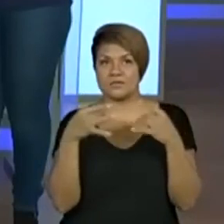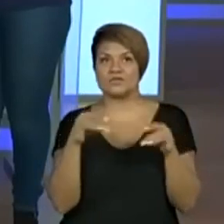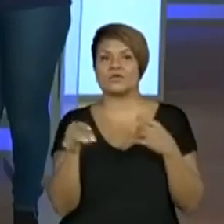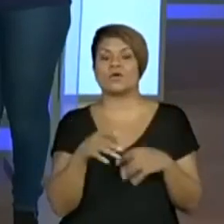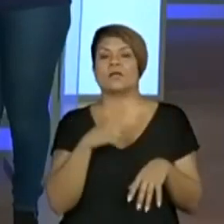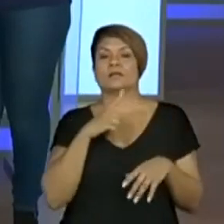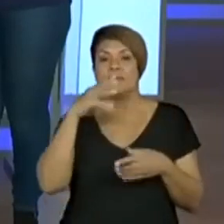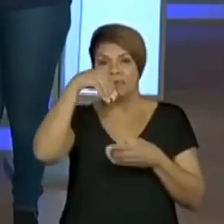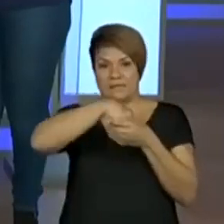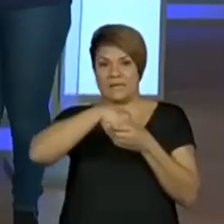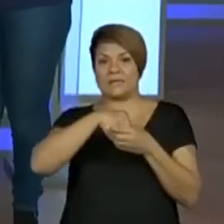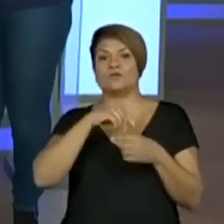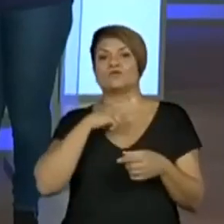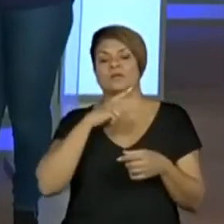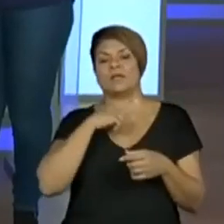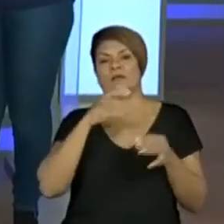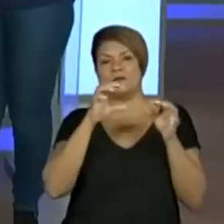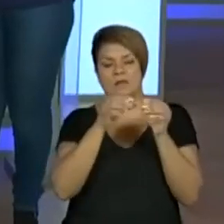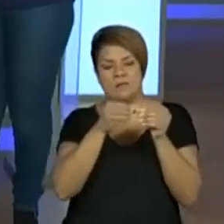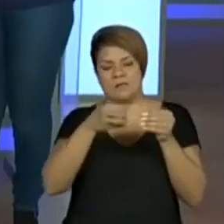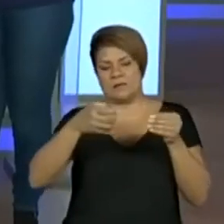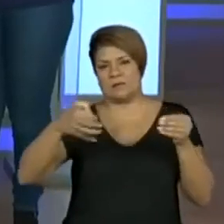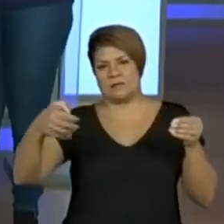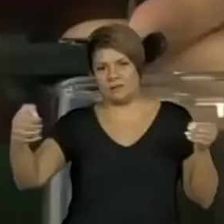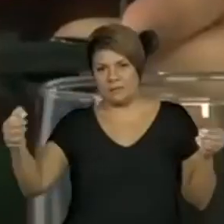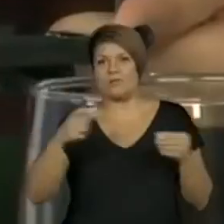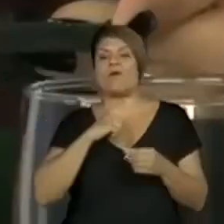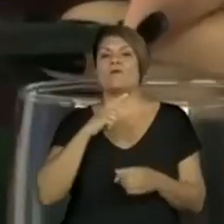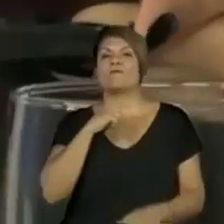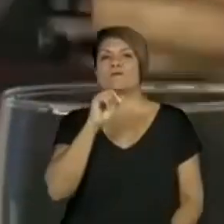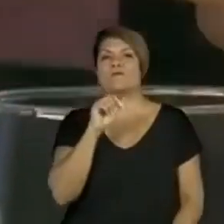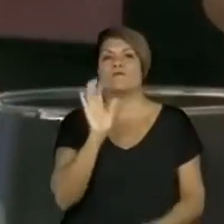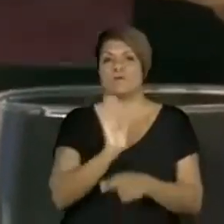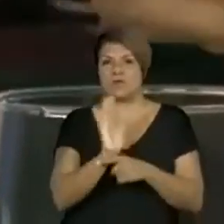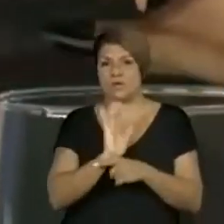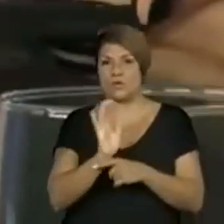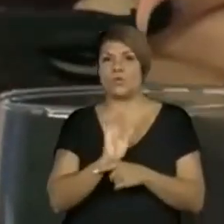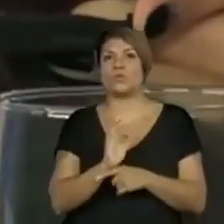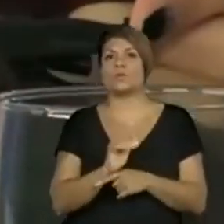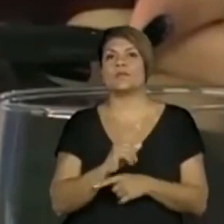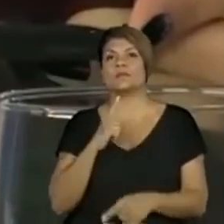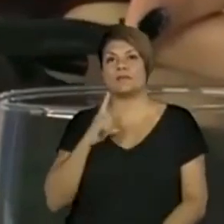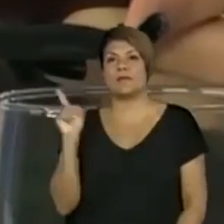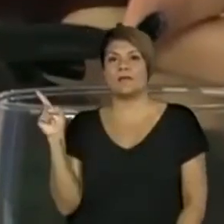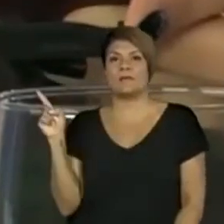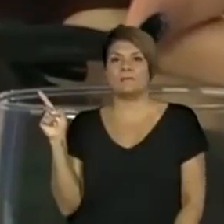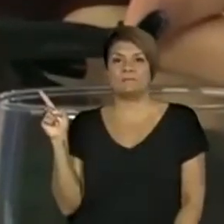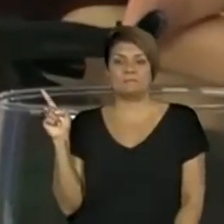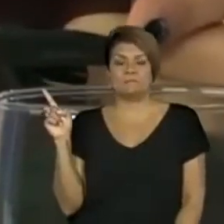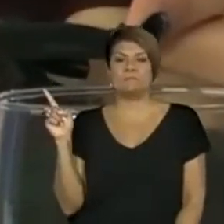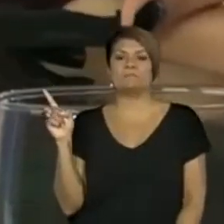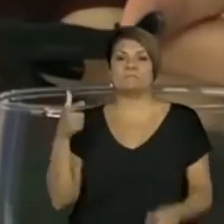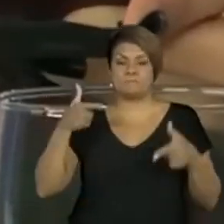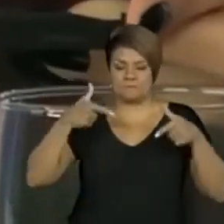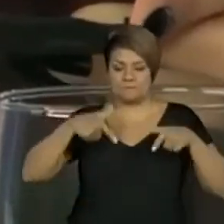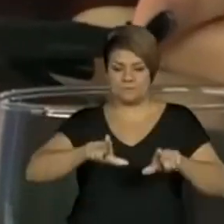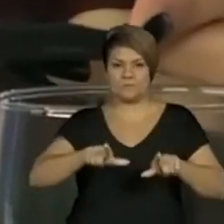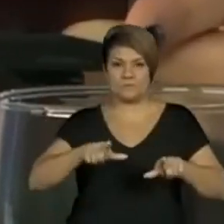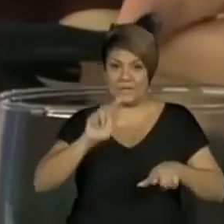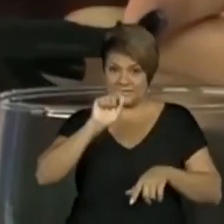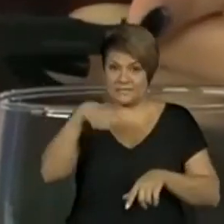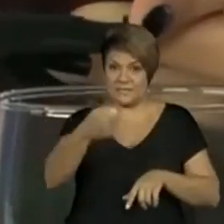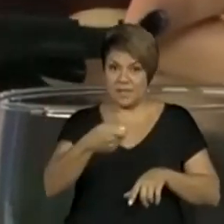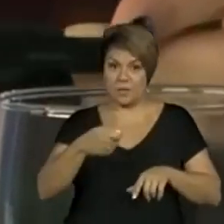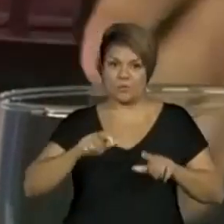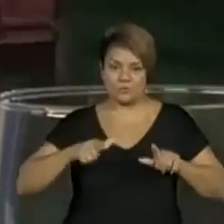filme né na verdade aqui dentro muitos materiais para fazer uma fita dessa e